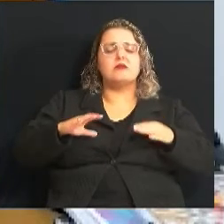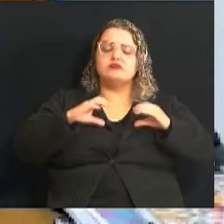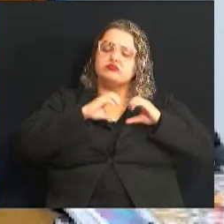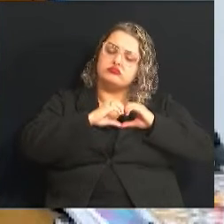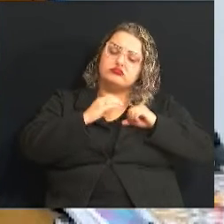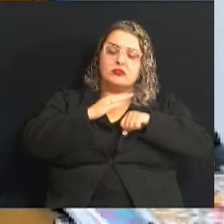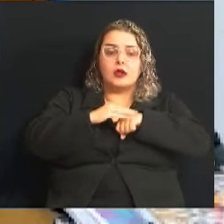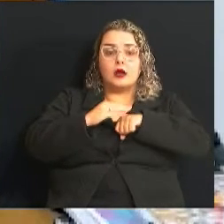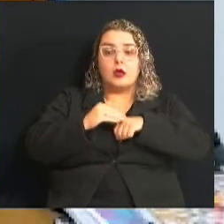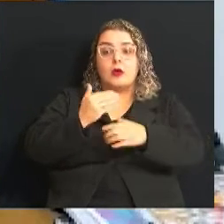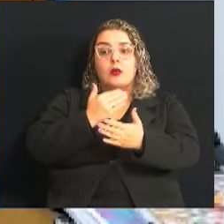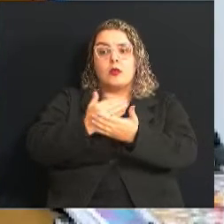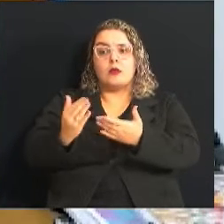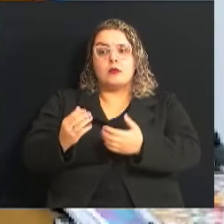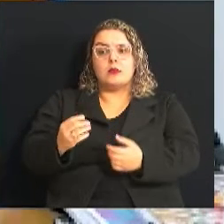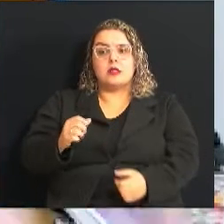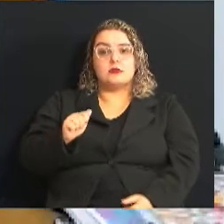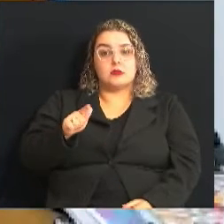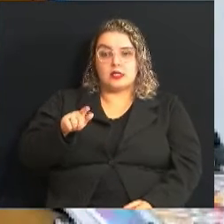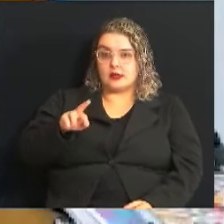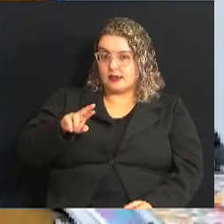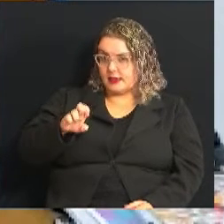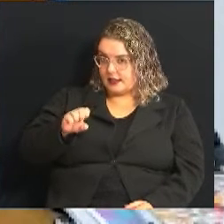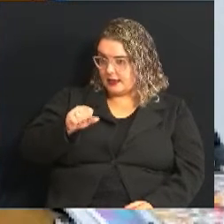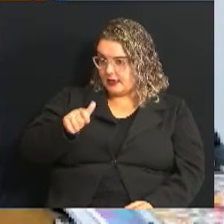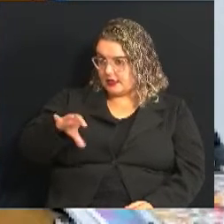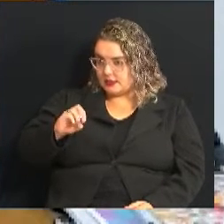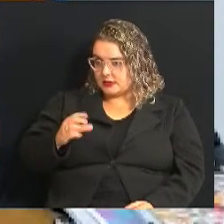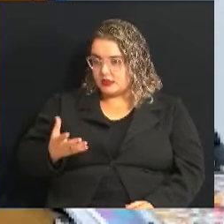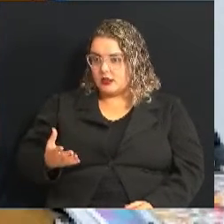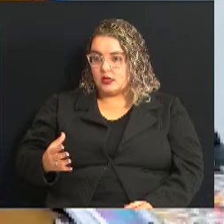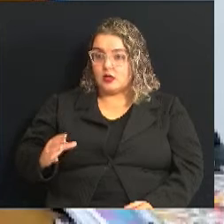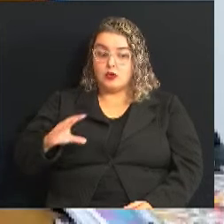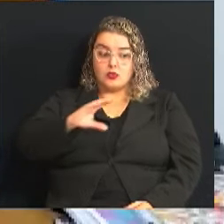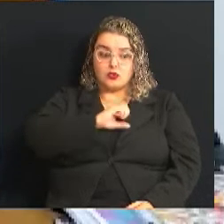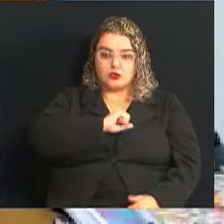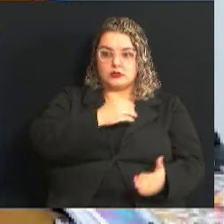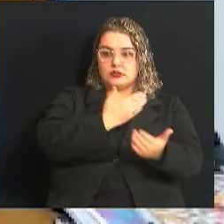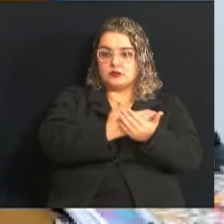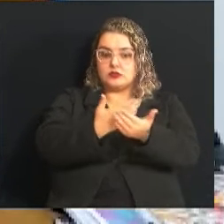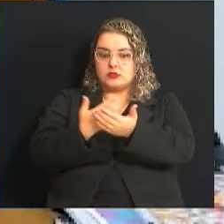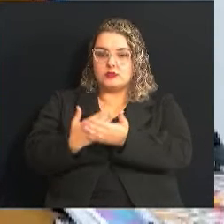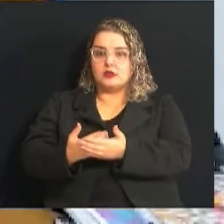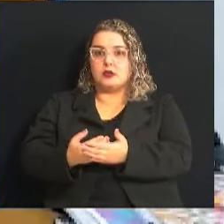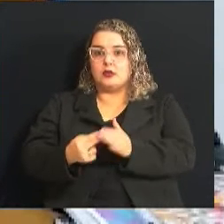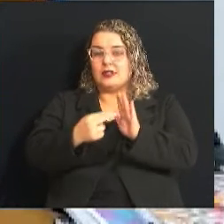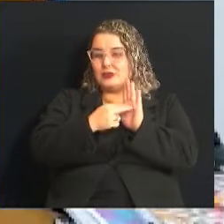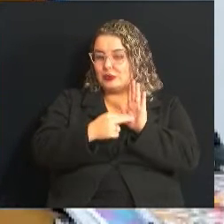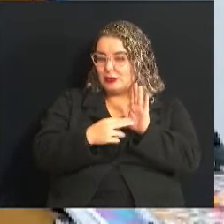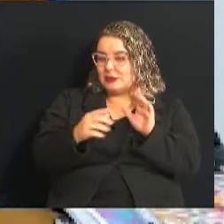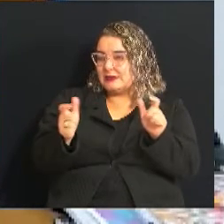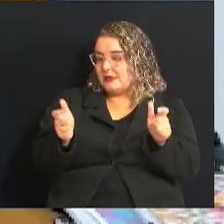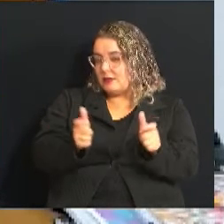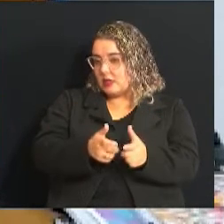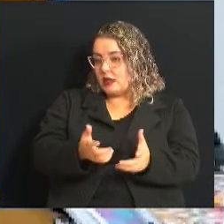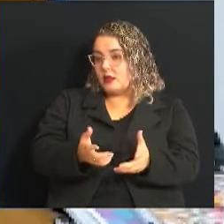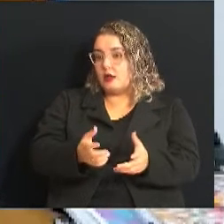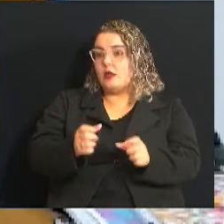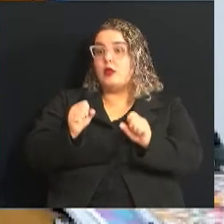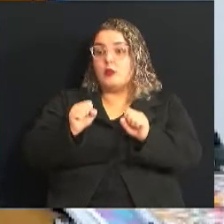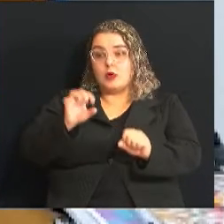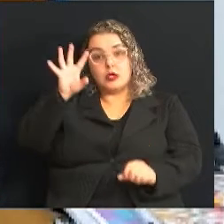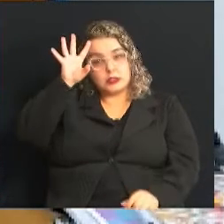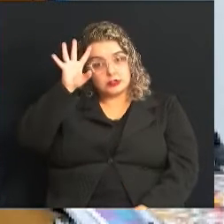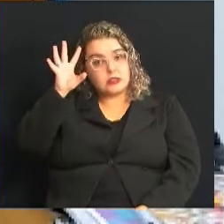agora ela está mais agressiva, ela gostava de estudar e agora está com nota baixa. Então, poder ser compreensivo